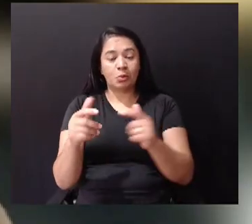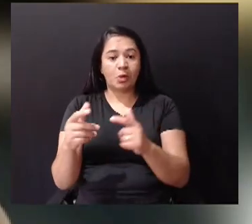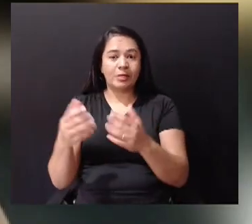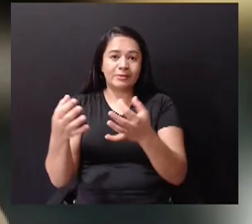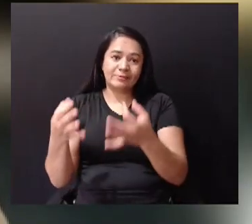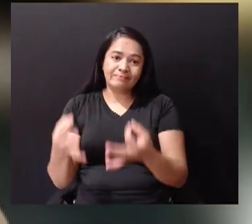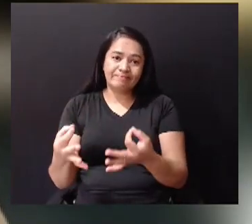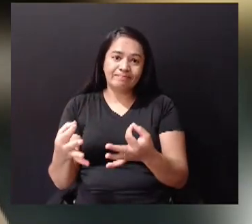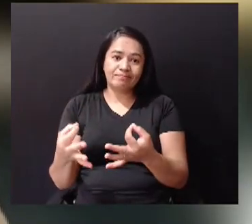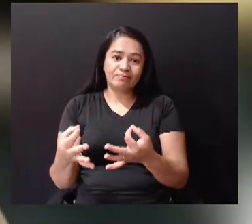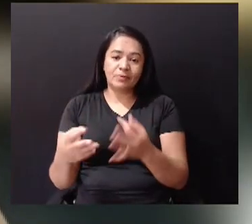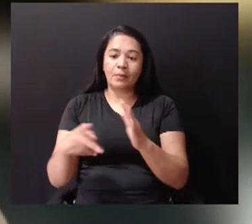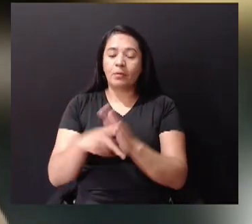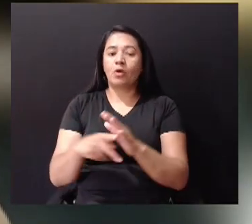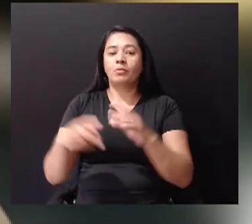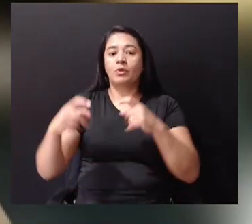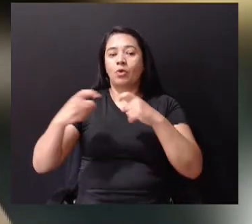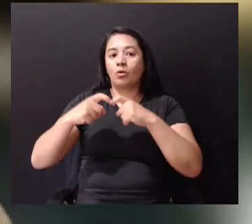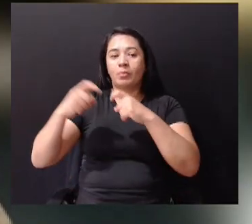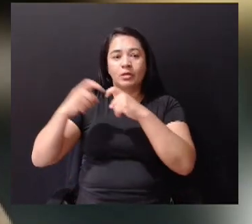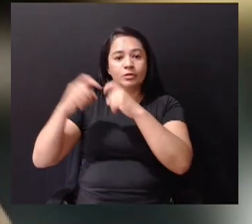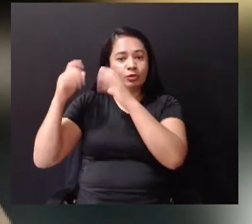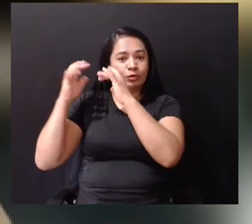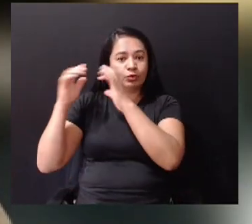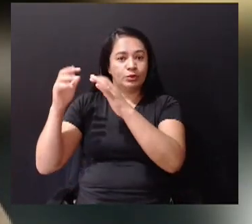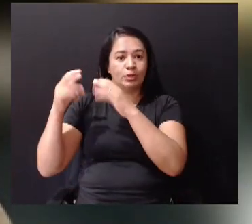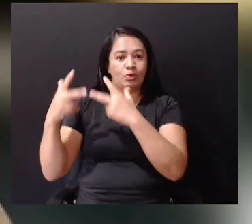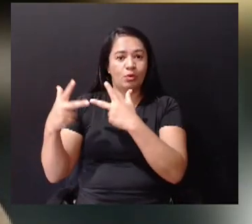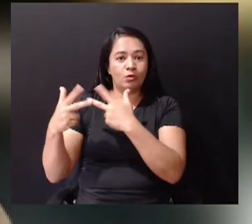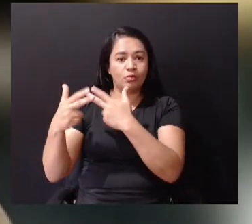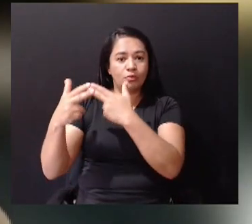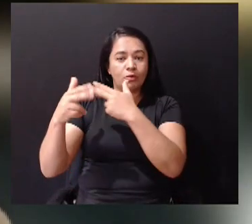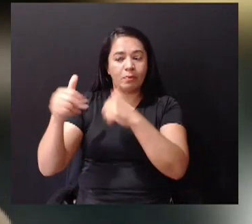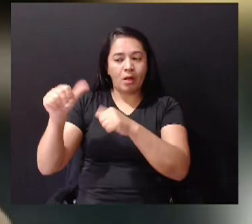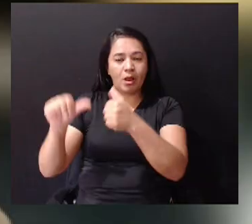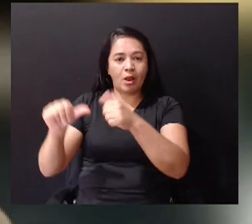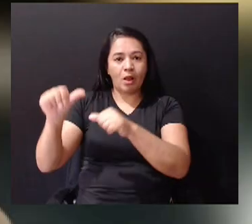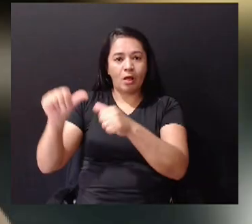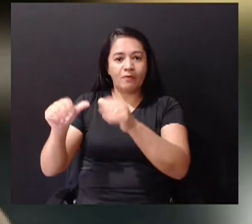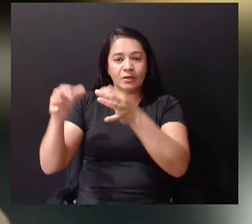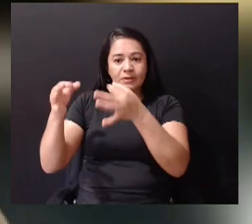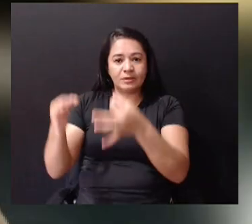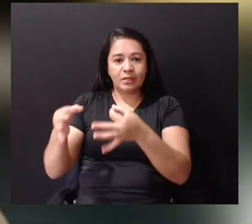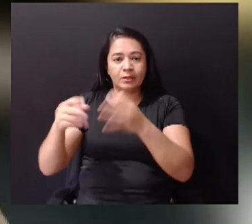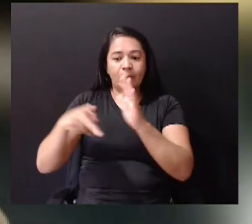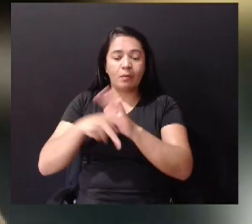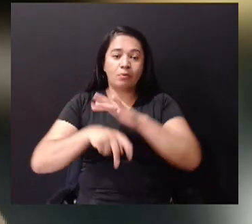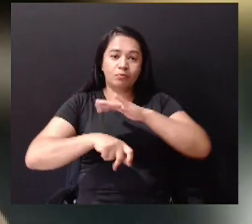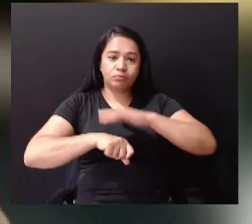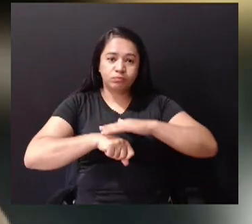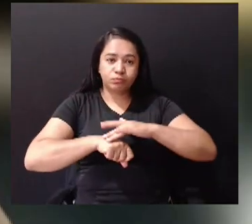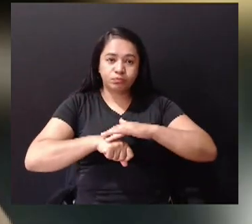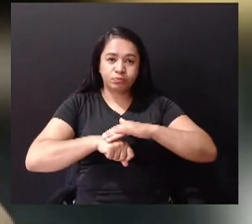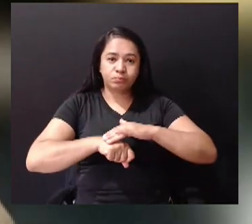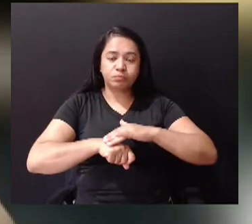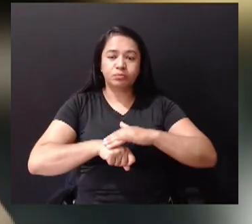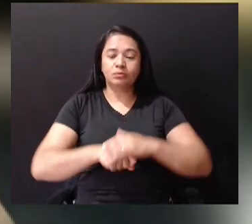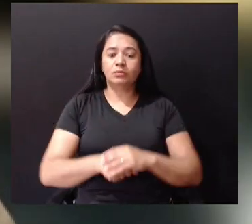neurocirurgia, para poder fazer uma avaliação correta da patologia, depois eu vou falar um pouquinho mais sobre alguns aspectos